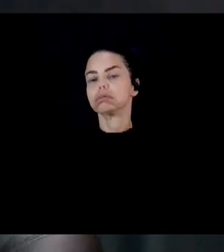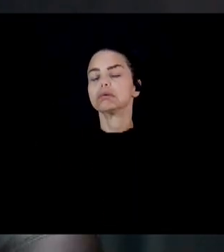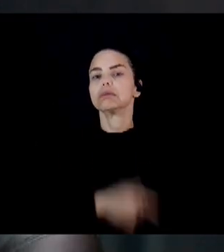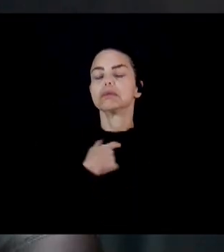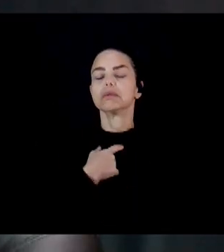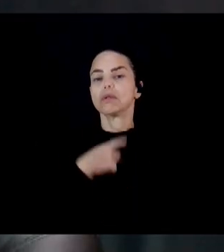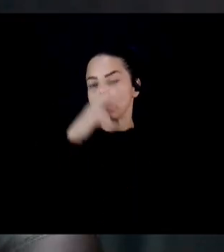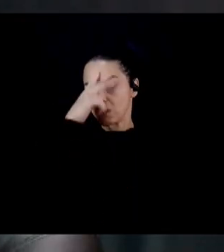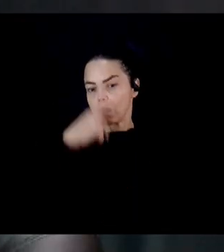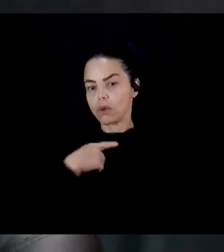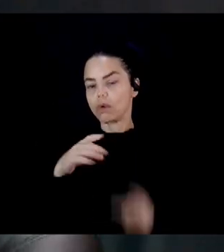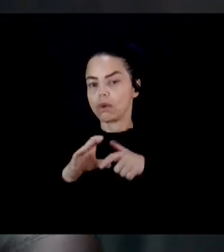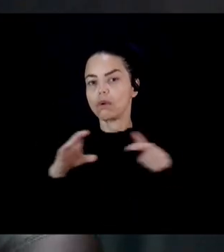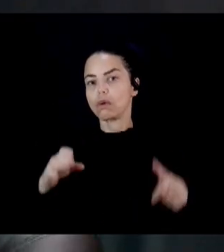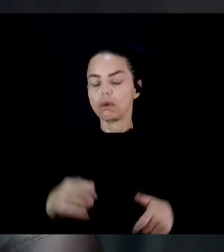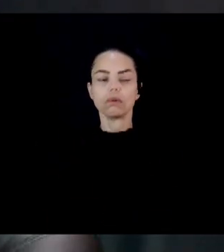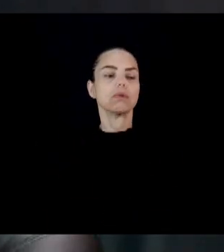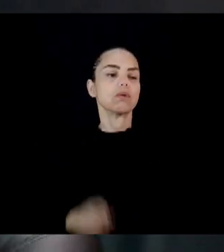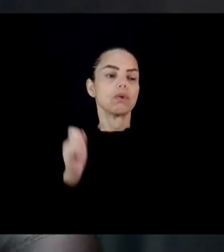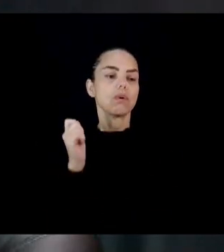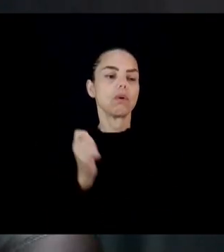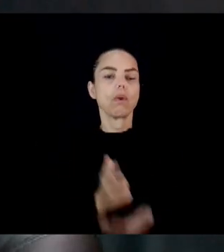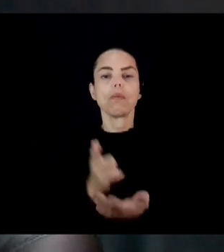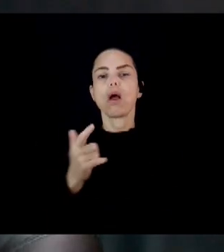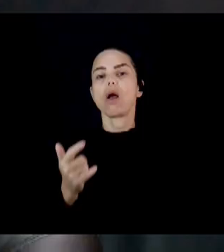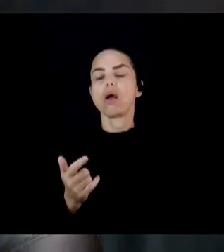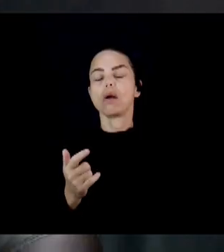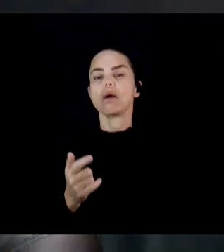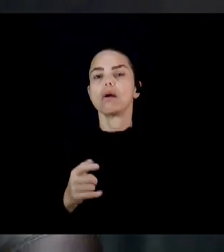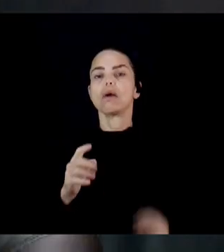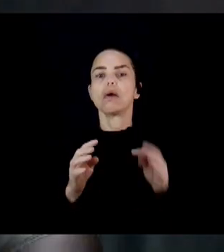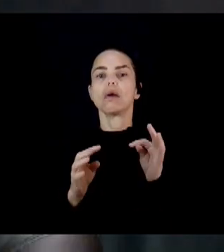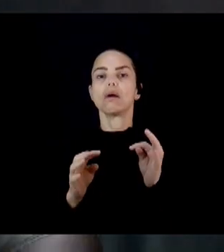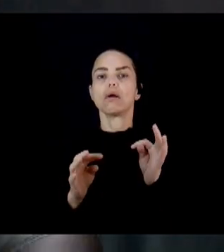da autonomia. Mas na terapia ocupacional, a